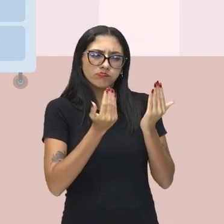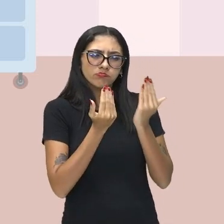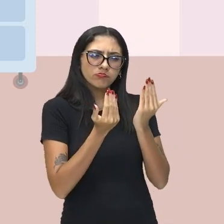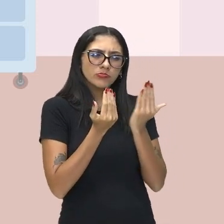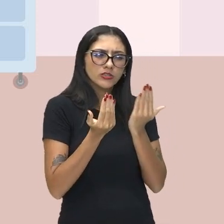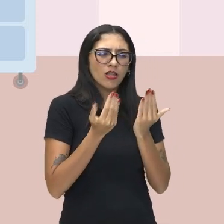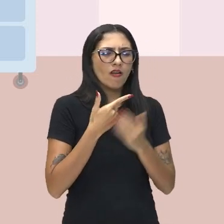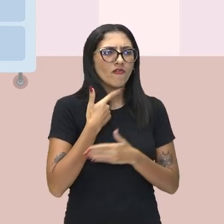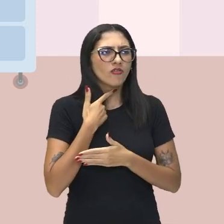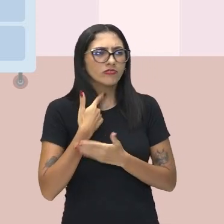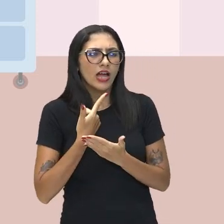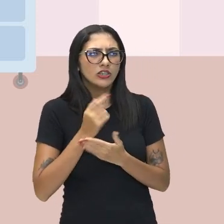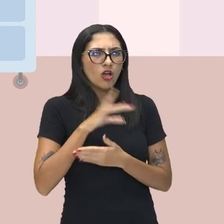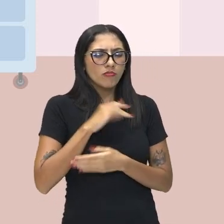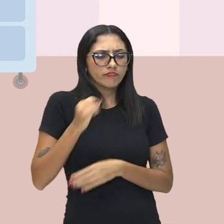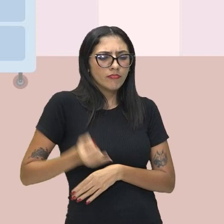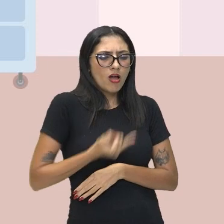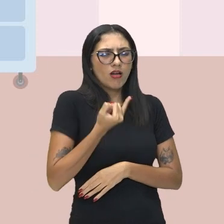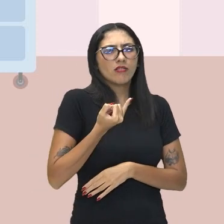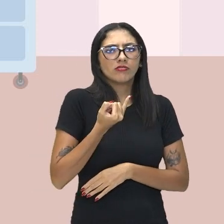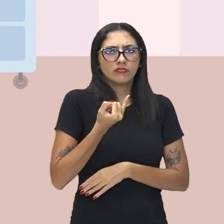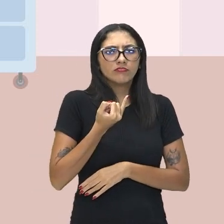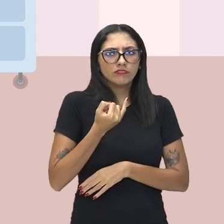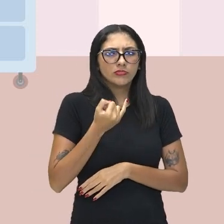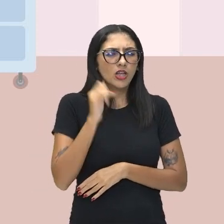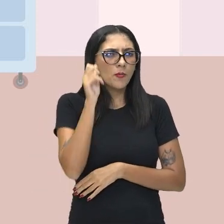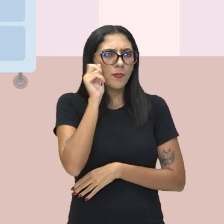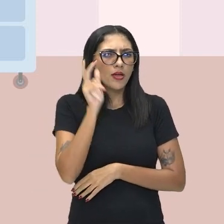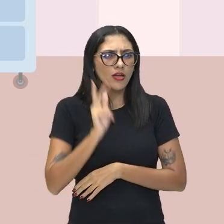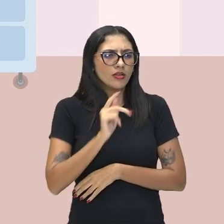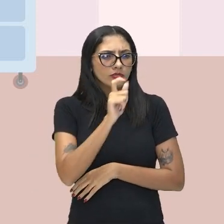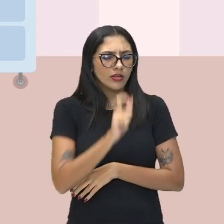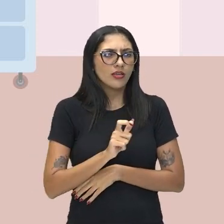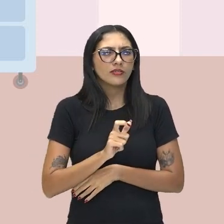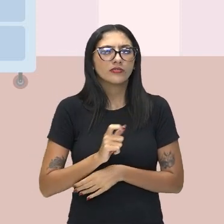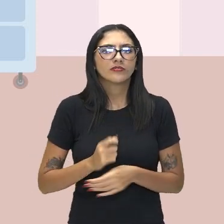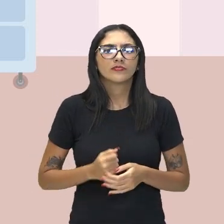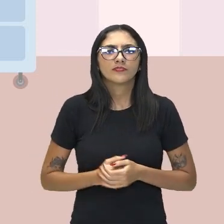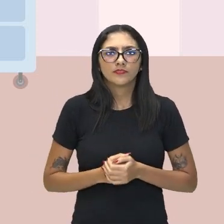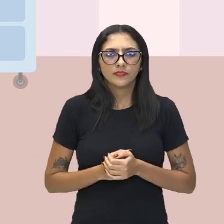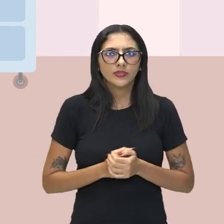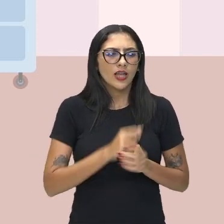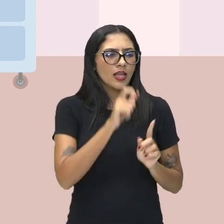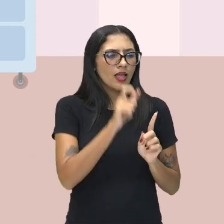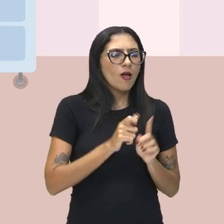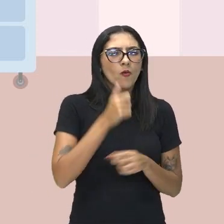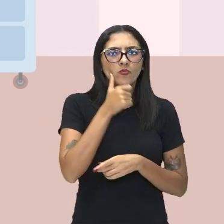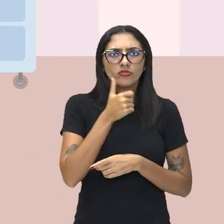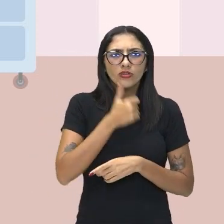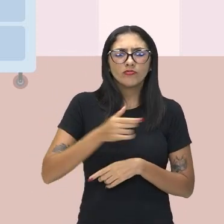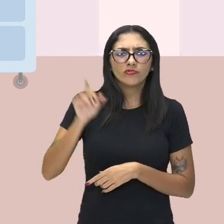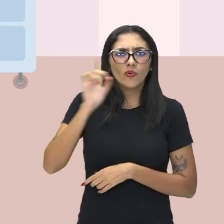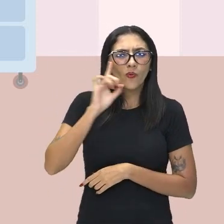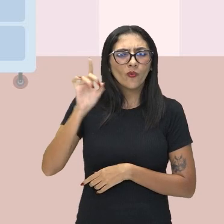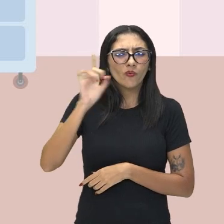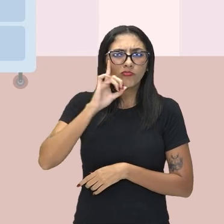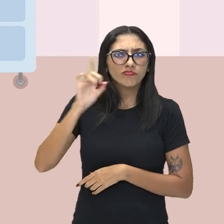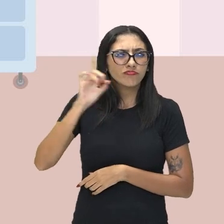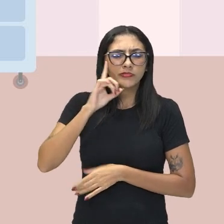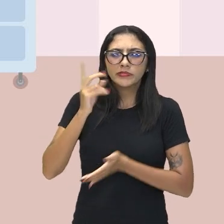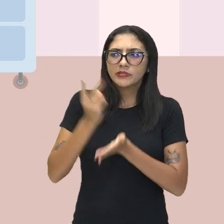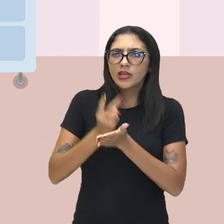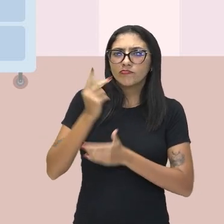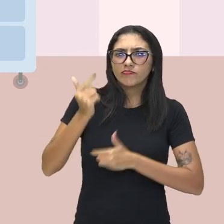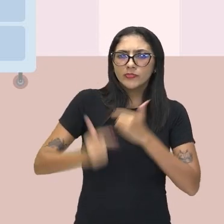desejos materiais cada vez maiores. E a moça passou a consumir, né, aí todos os dias da vida dela,